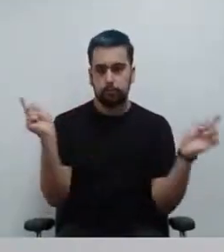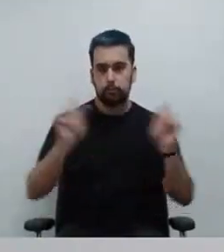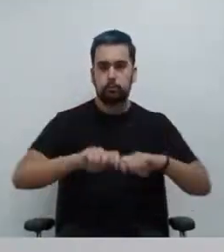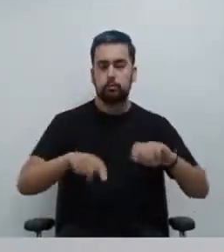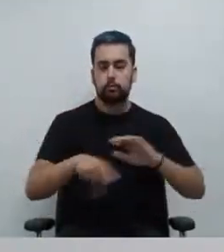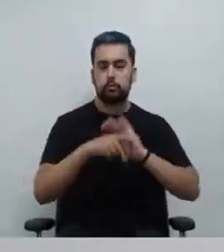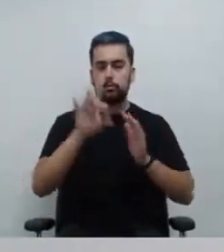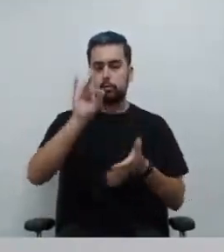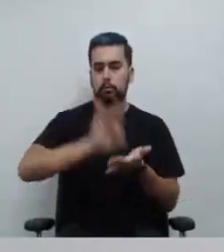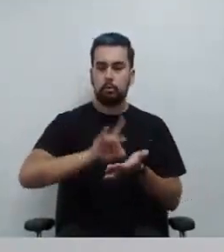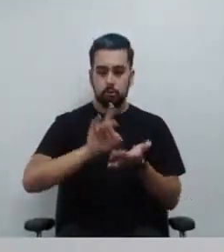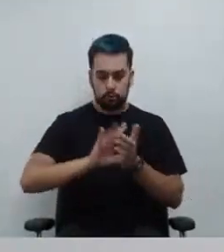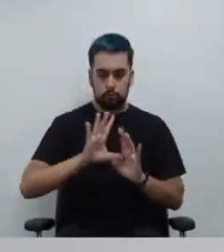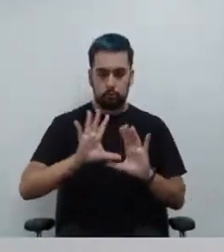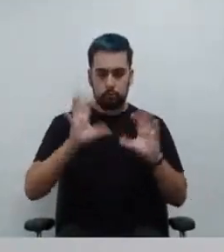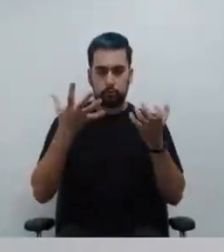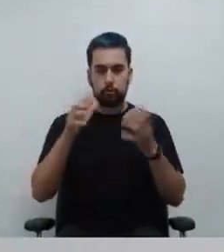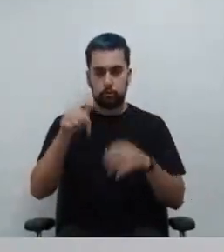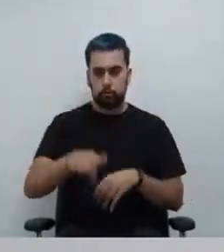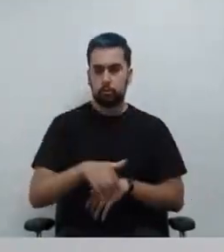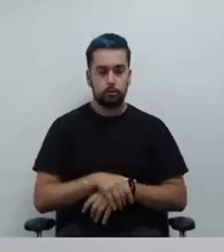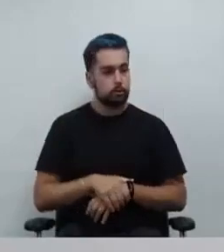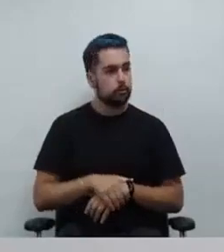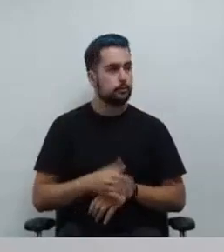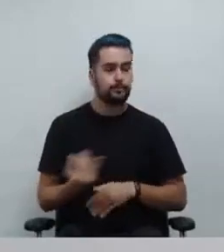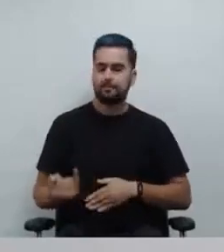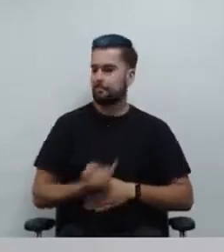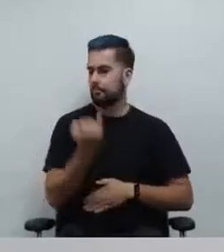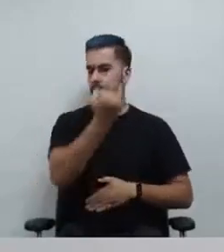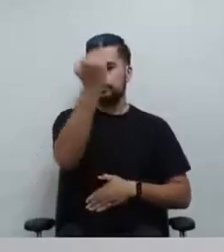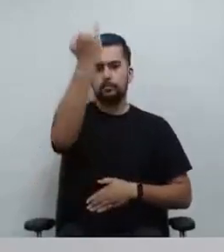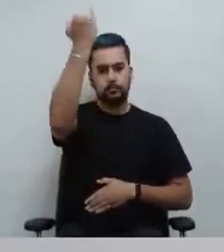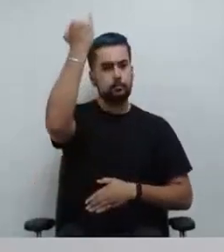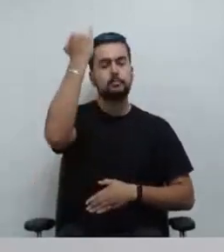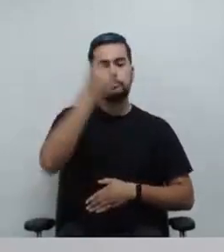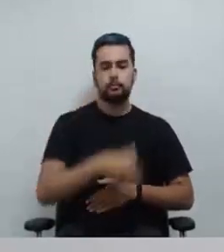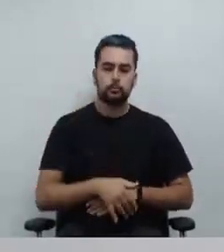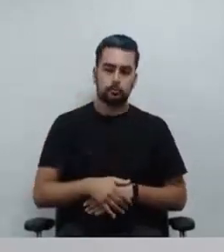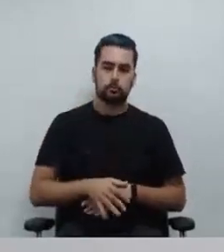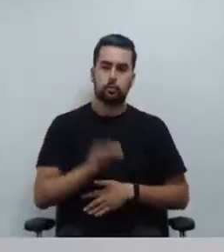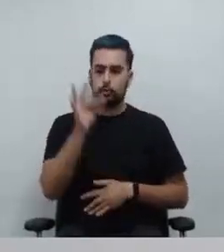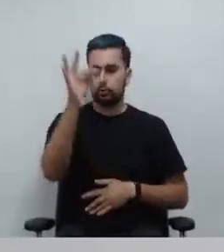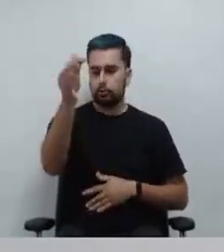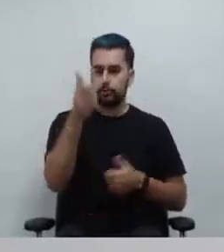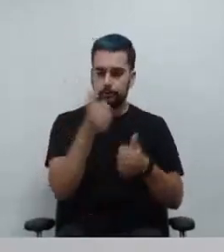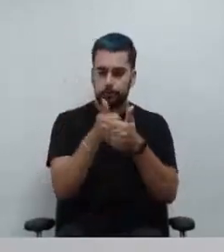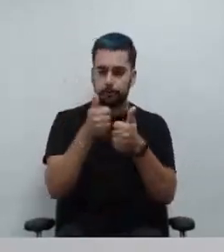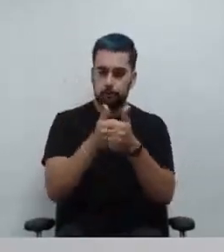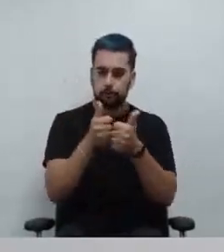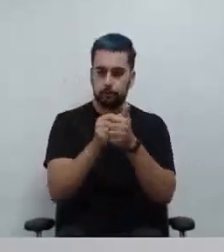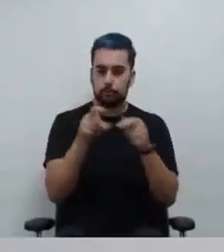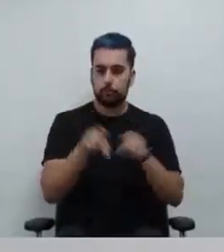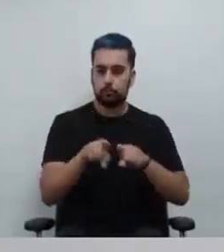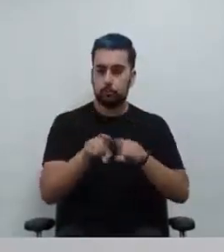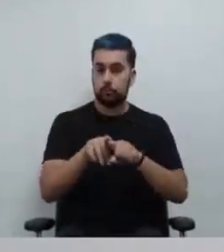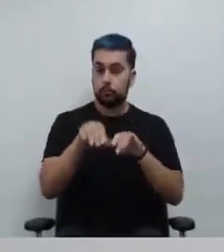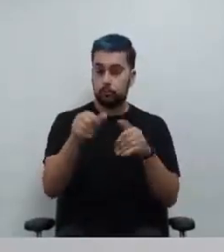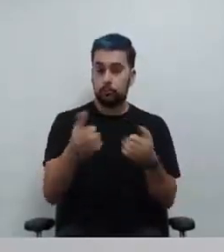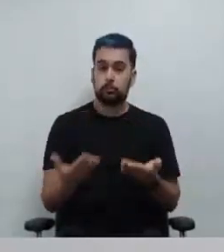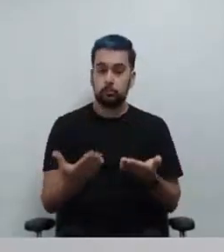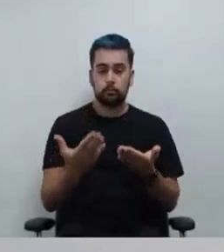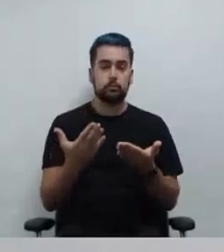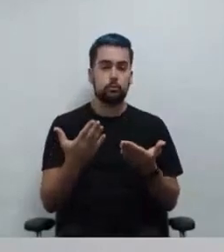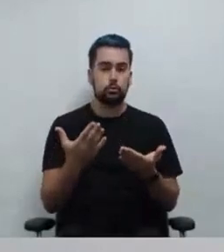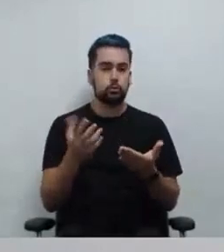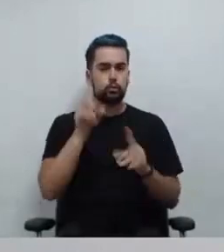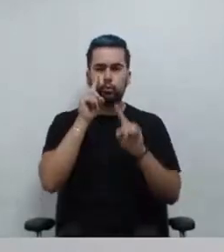sentido, que de fato aqui é muito importante que se tenha aqui num futuro muito próximo e, sem sombra